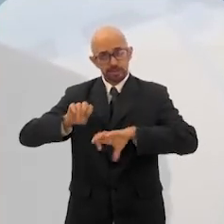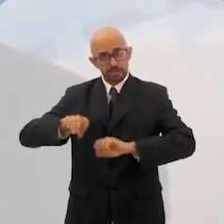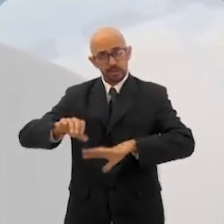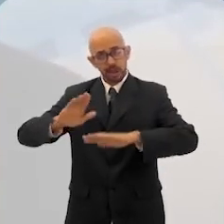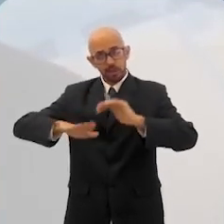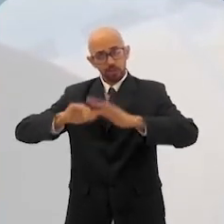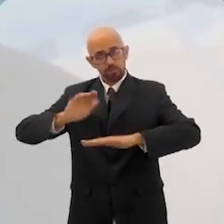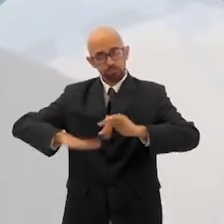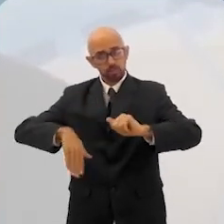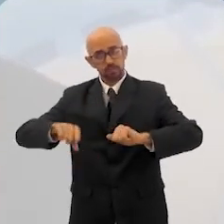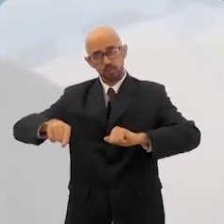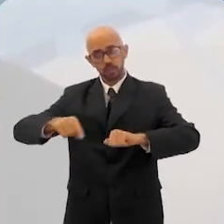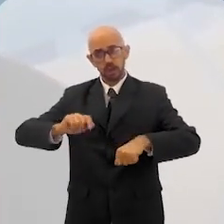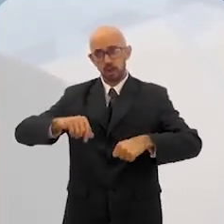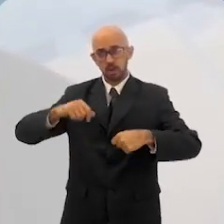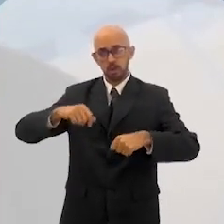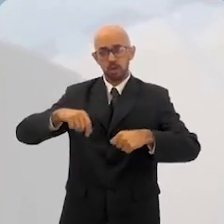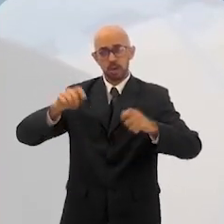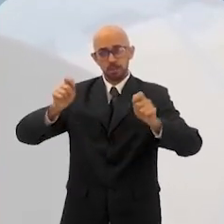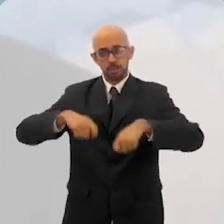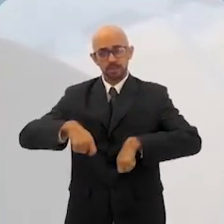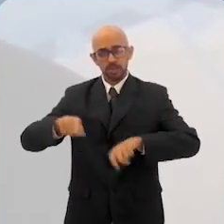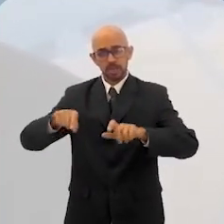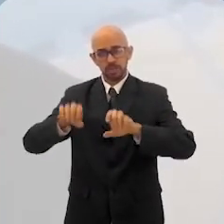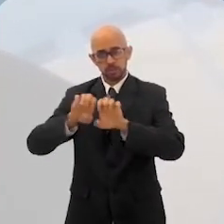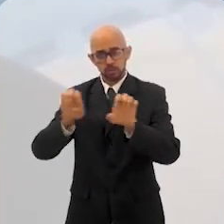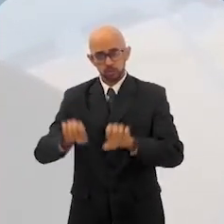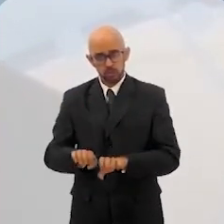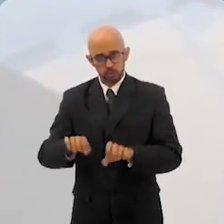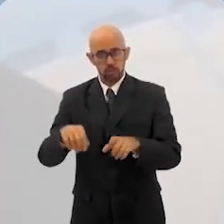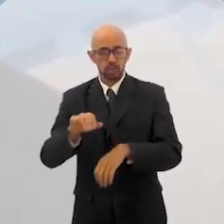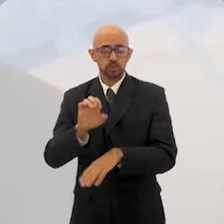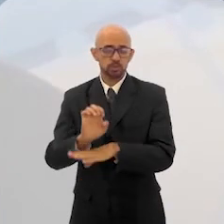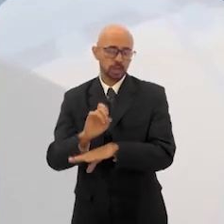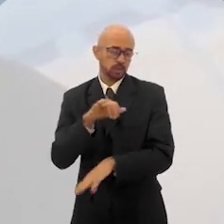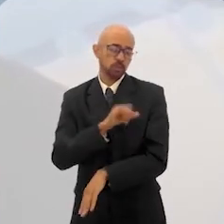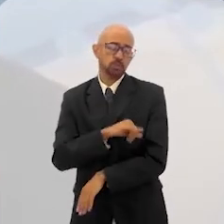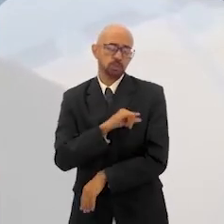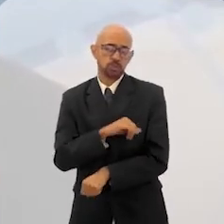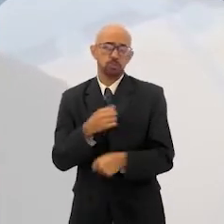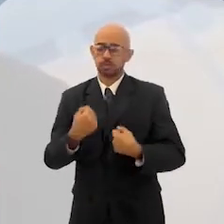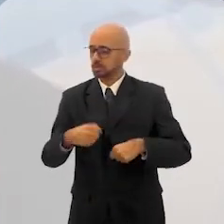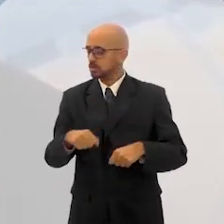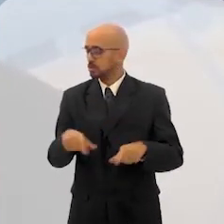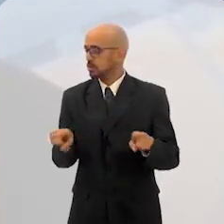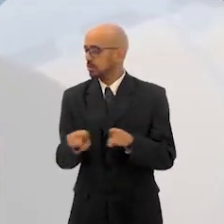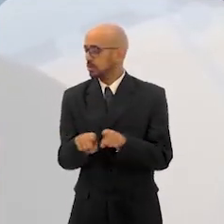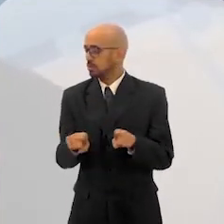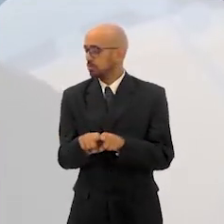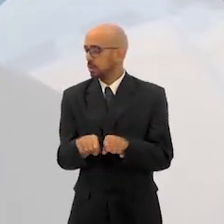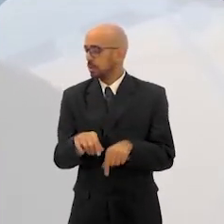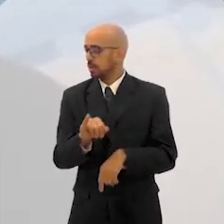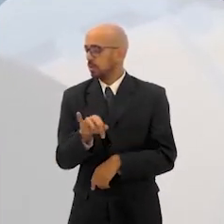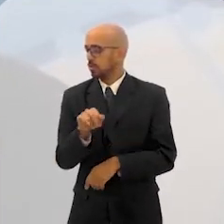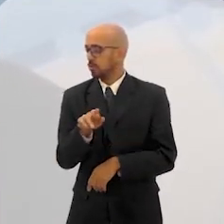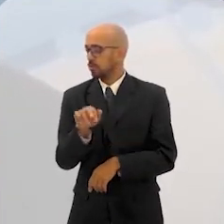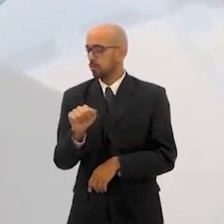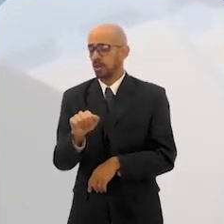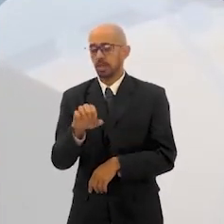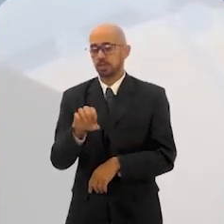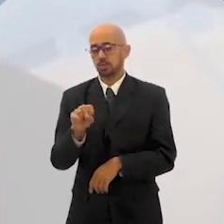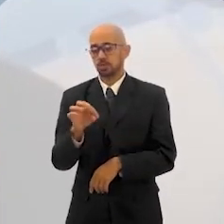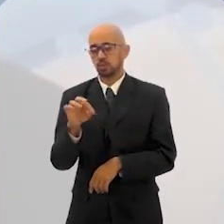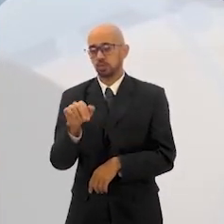qualificada, condições de infraestrutura, porque o estado do Rio de Janeiro ainda precisa, né? Infraestrutura, estradas, portos,